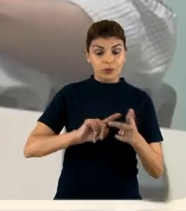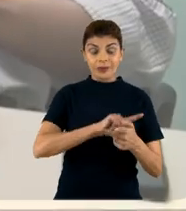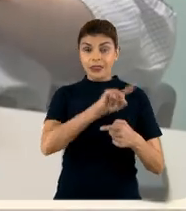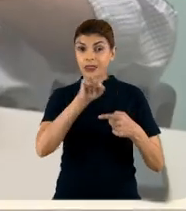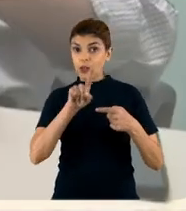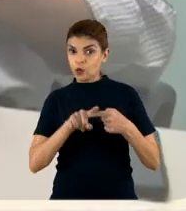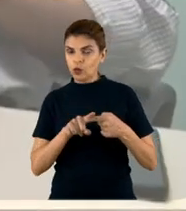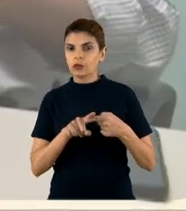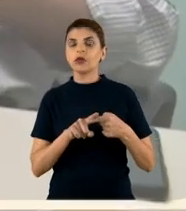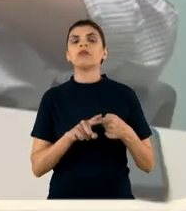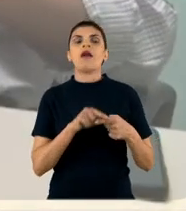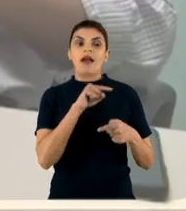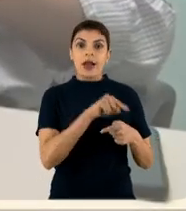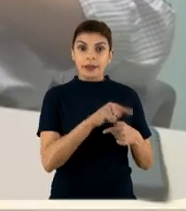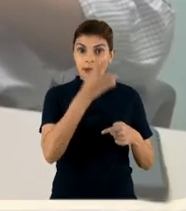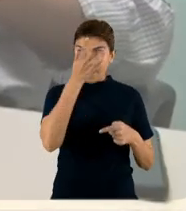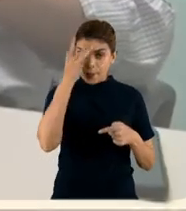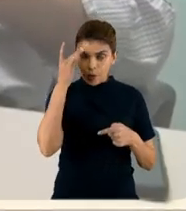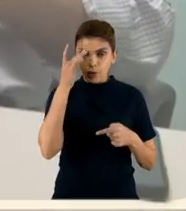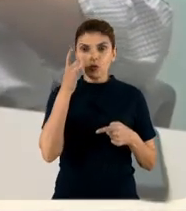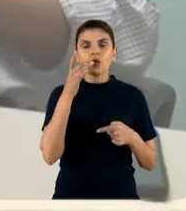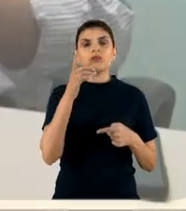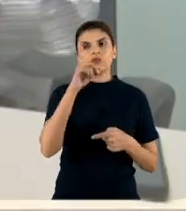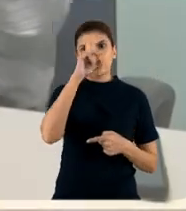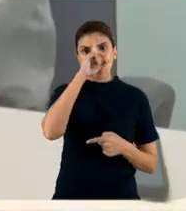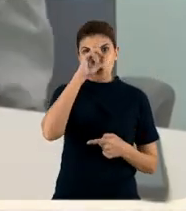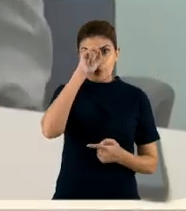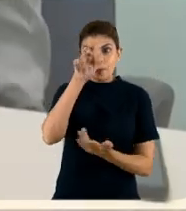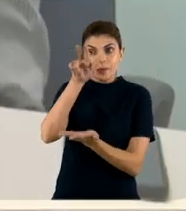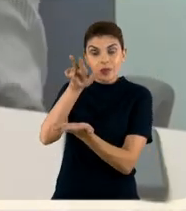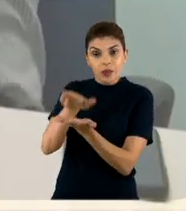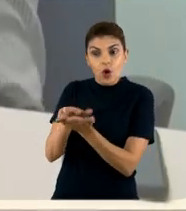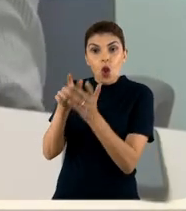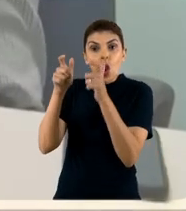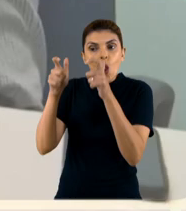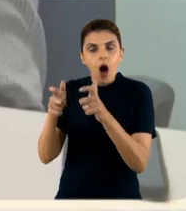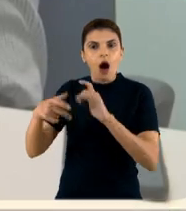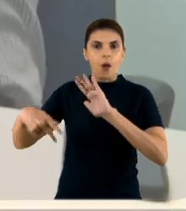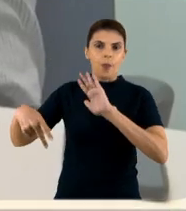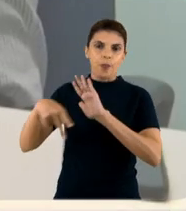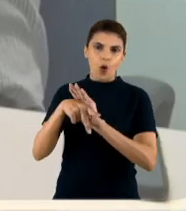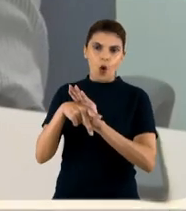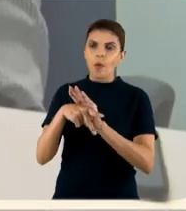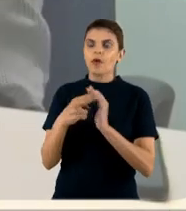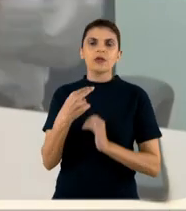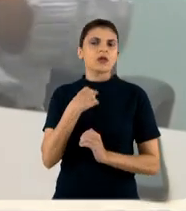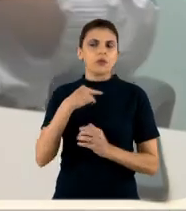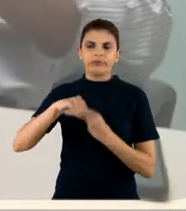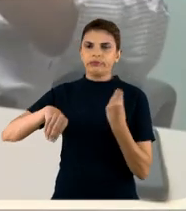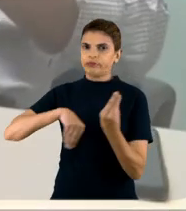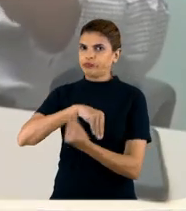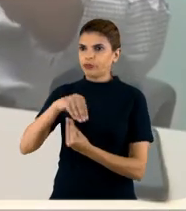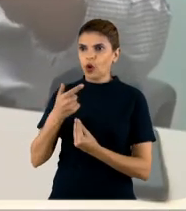contenção. Essa pessoa colocar numa internação num local apropriado, né?